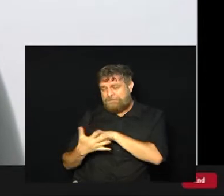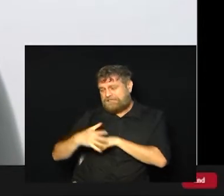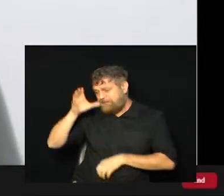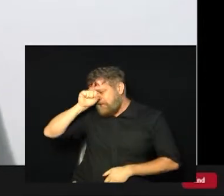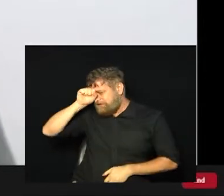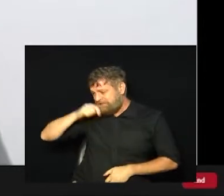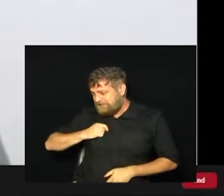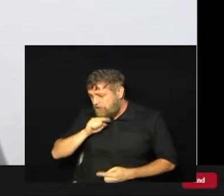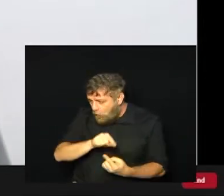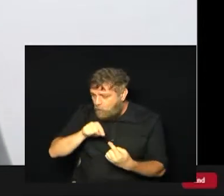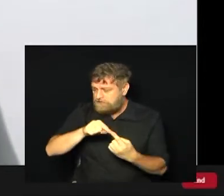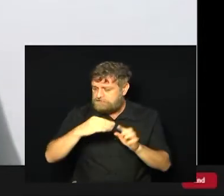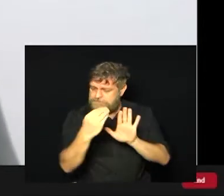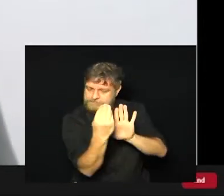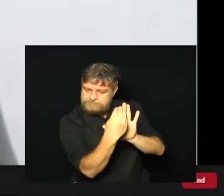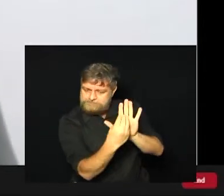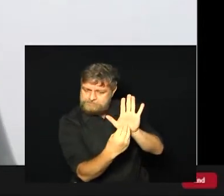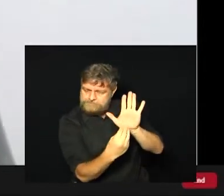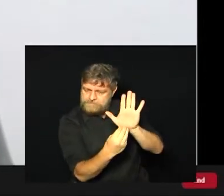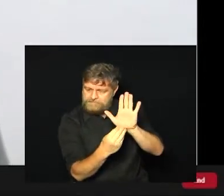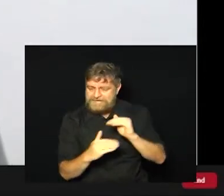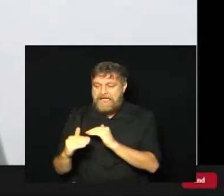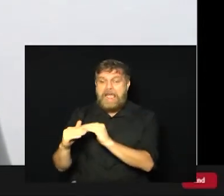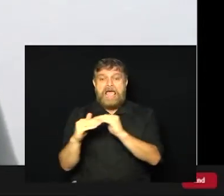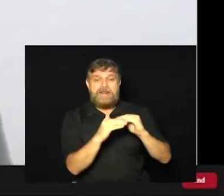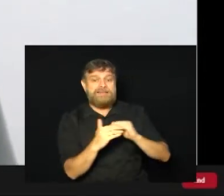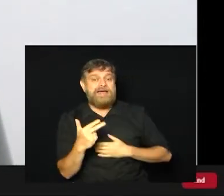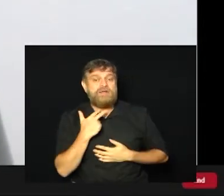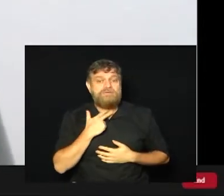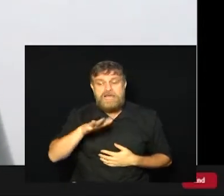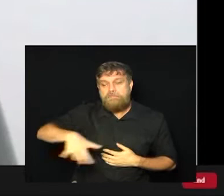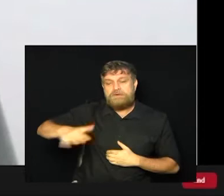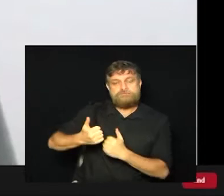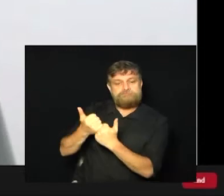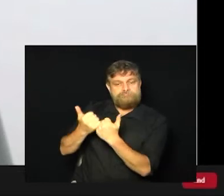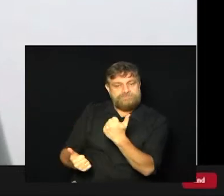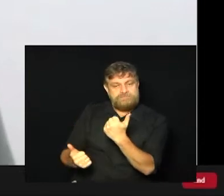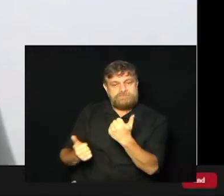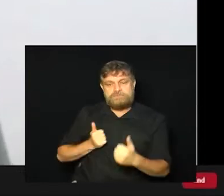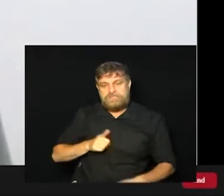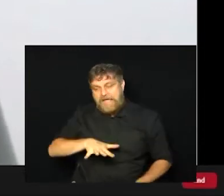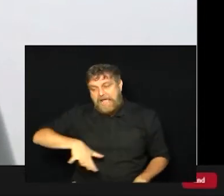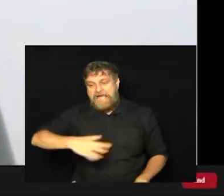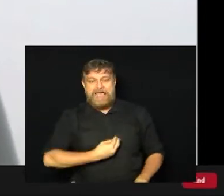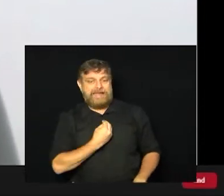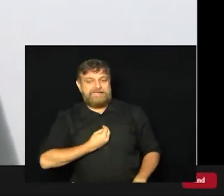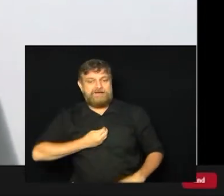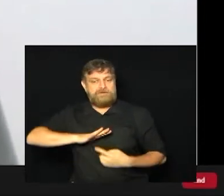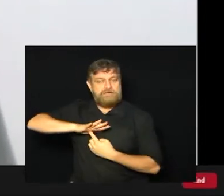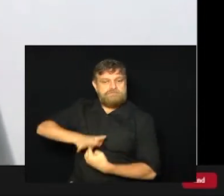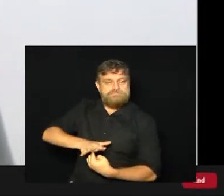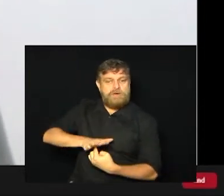metas atingíveis e equilibradas, que não coloquem em risco nenhuma das nossas áreas da vida, porque,